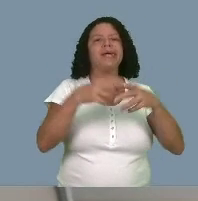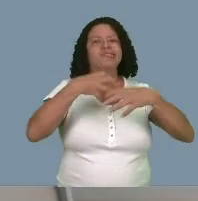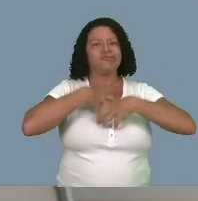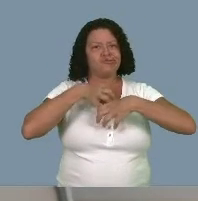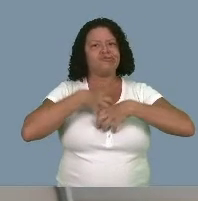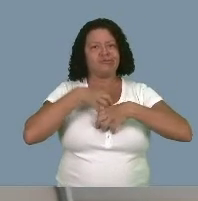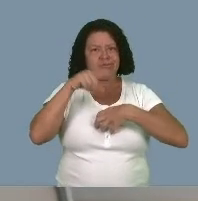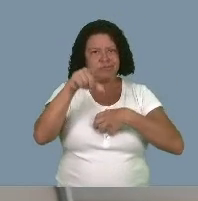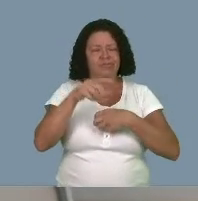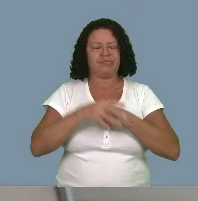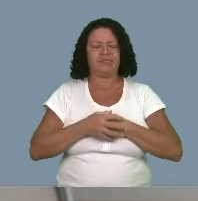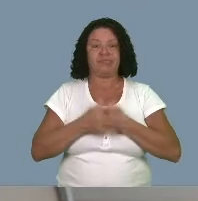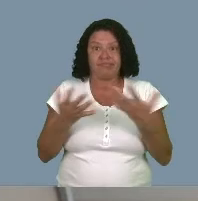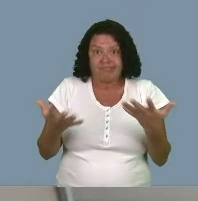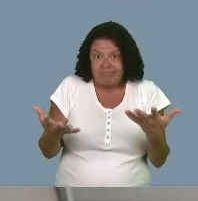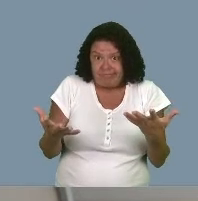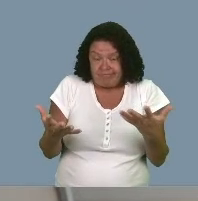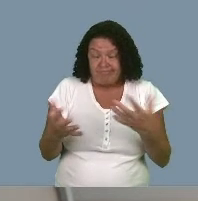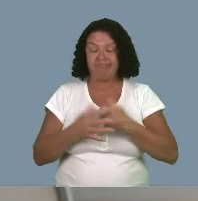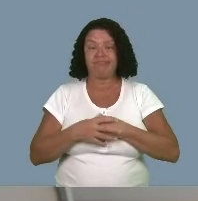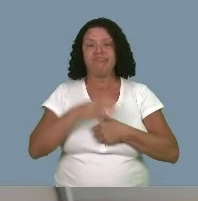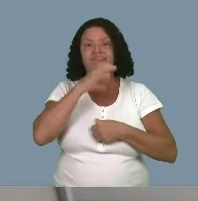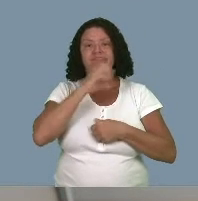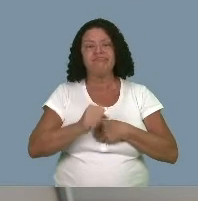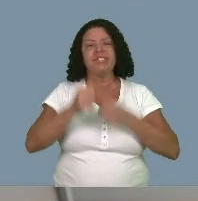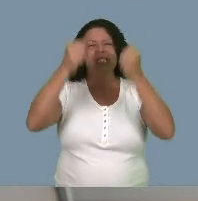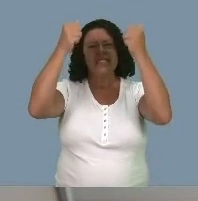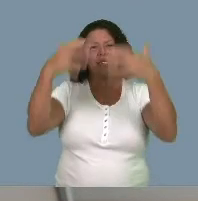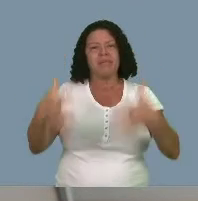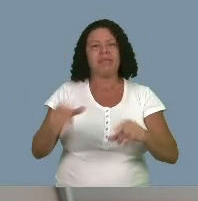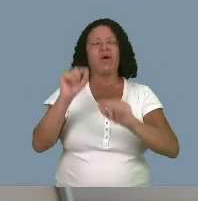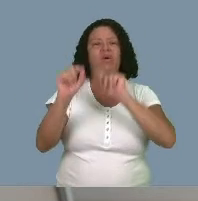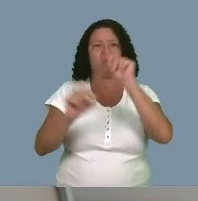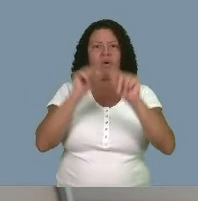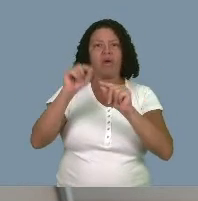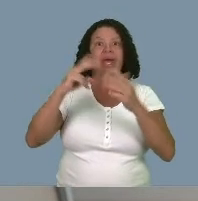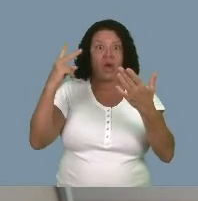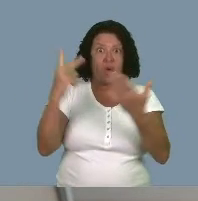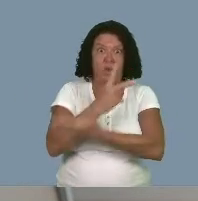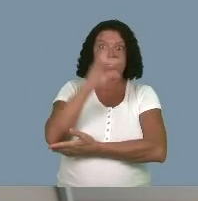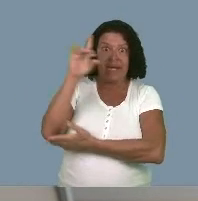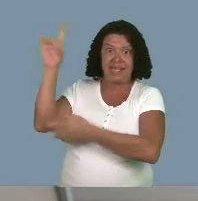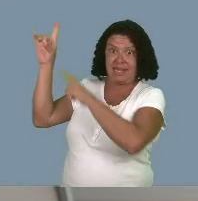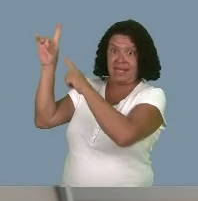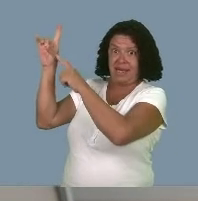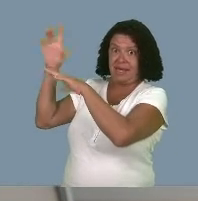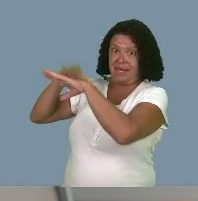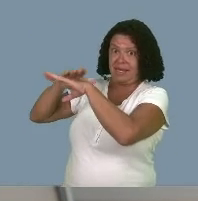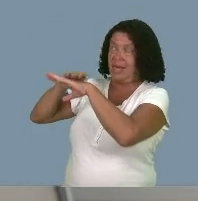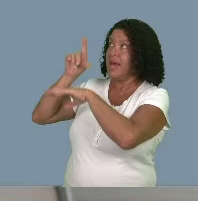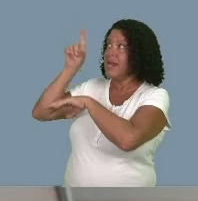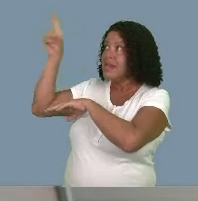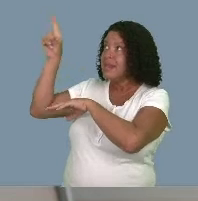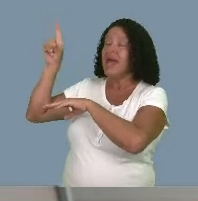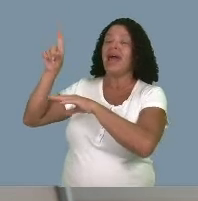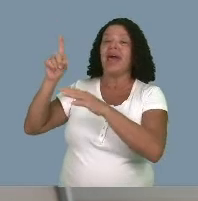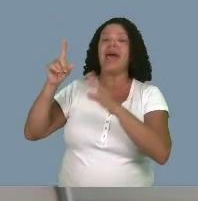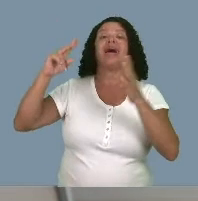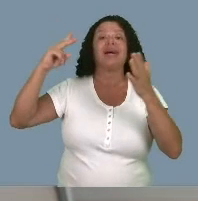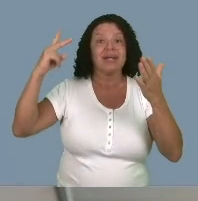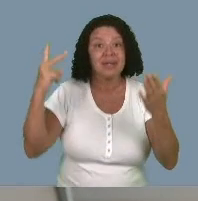sentidos. Então o Dr. Bezerra vem nos esclarecer que a providência divina ela permitiu a atual